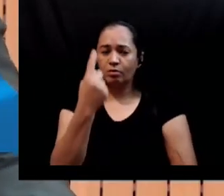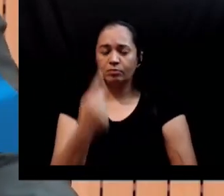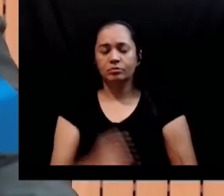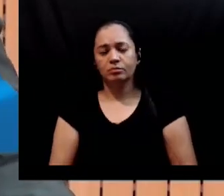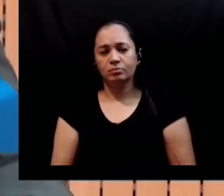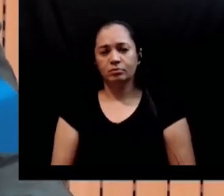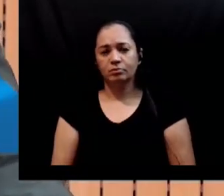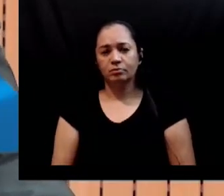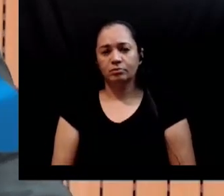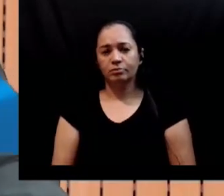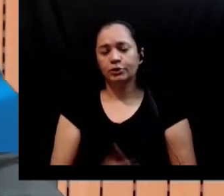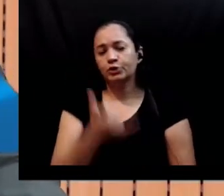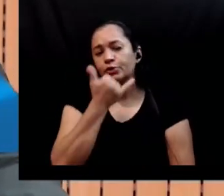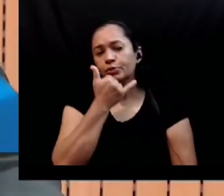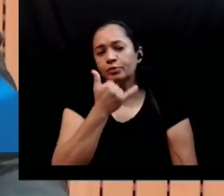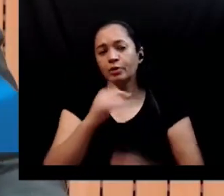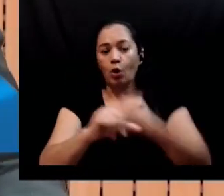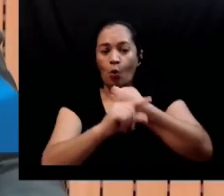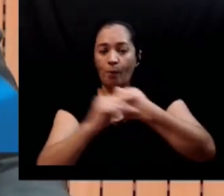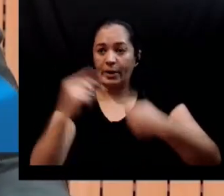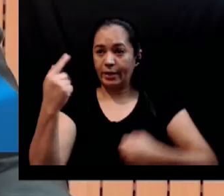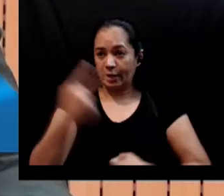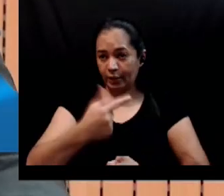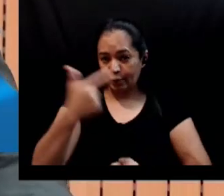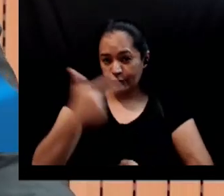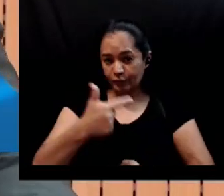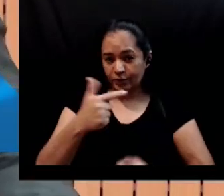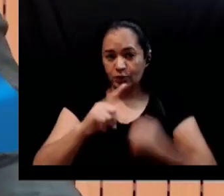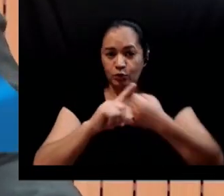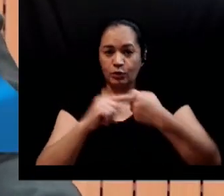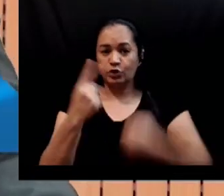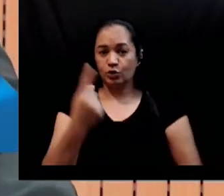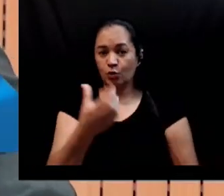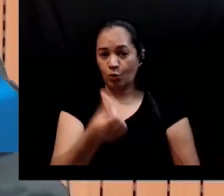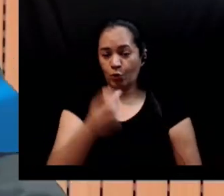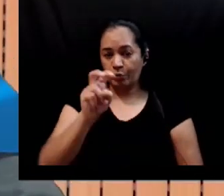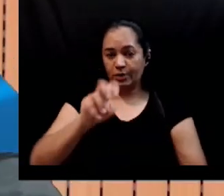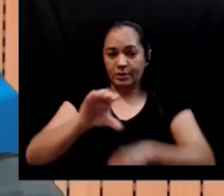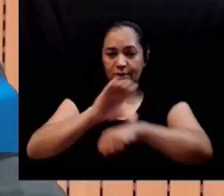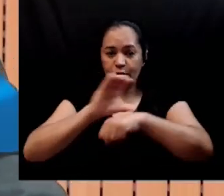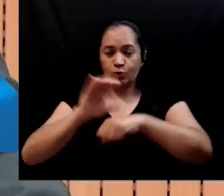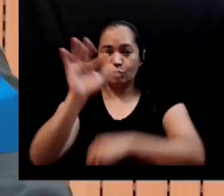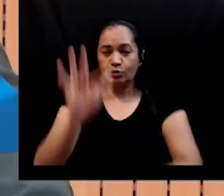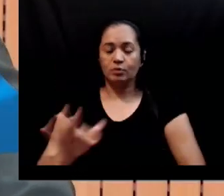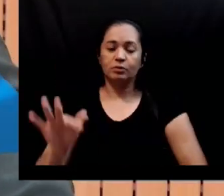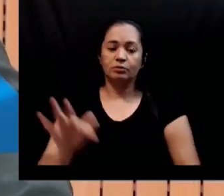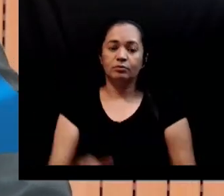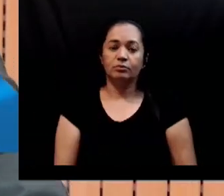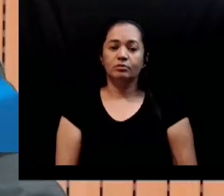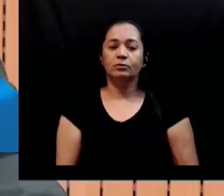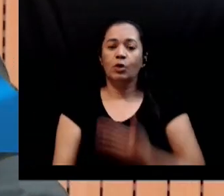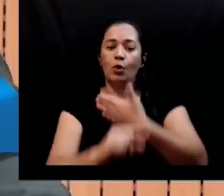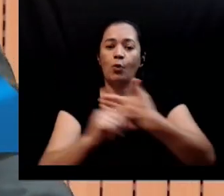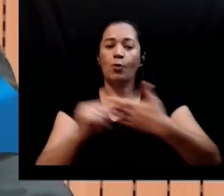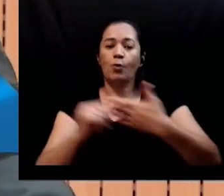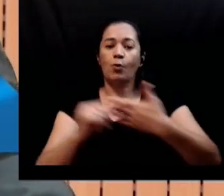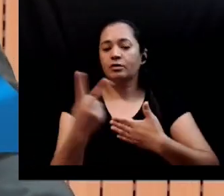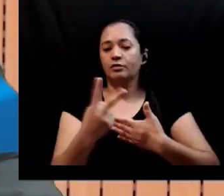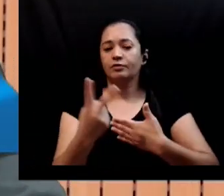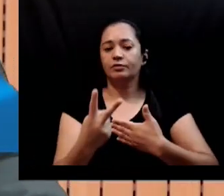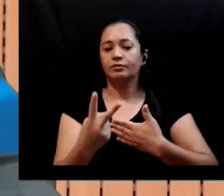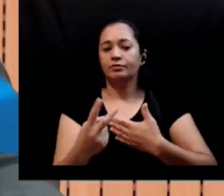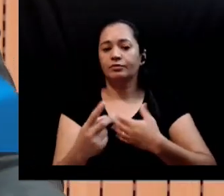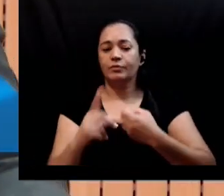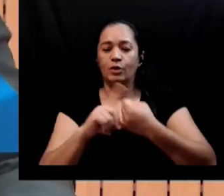o parágrafo 2º do artigo 165 da Constituição Federal, o parágrafo 2º, o artigo 166